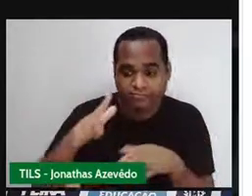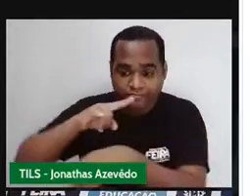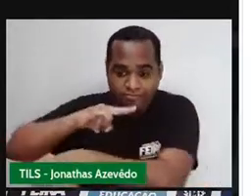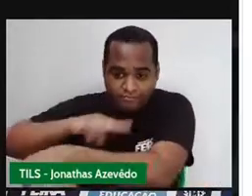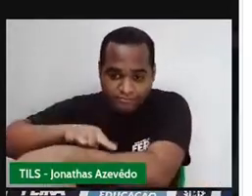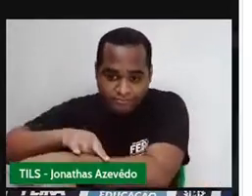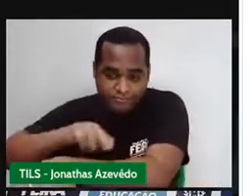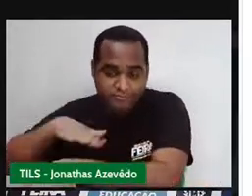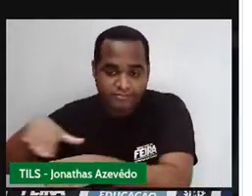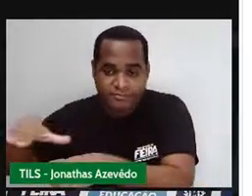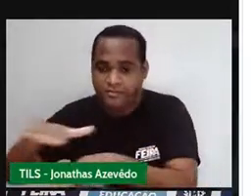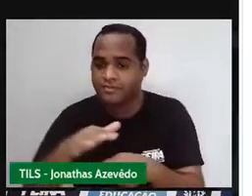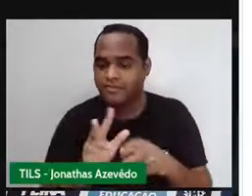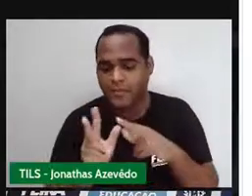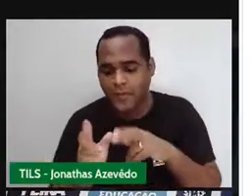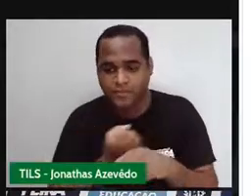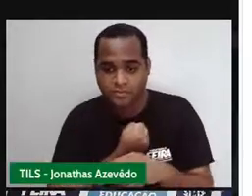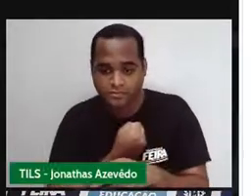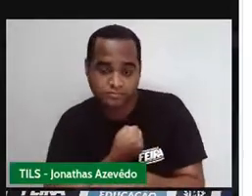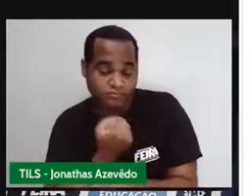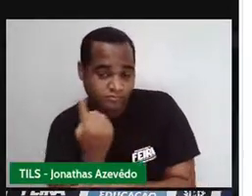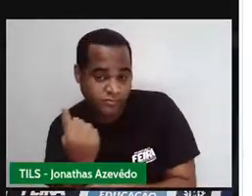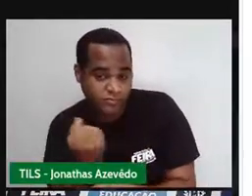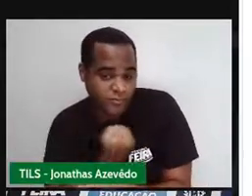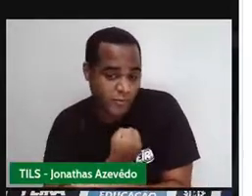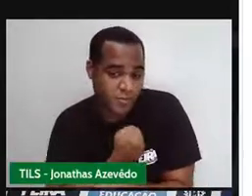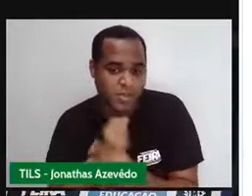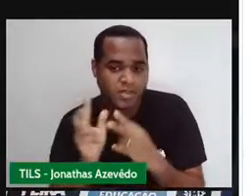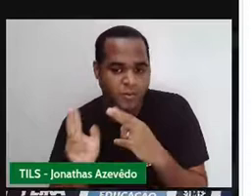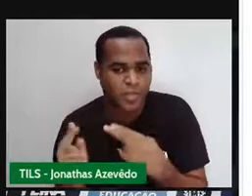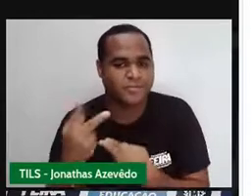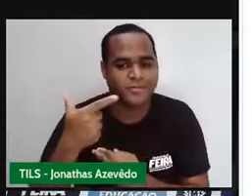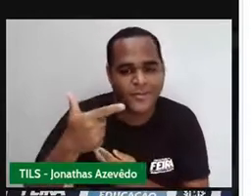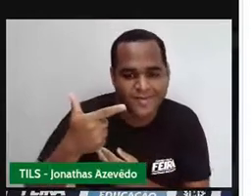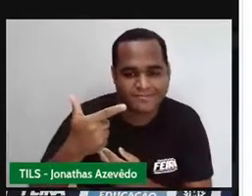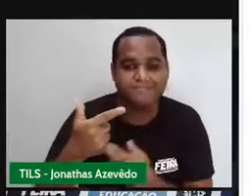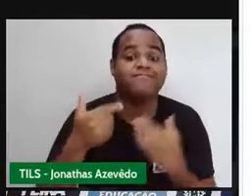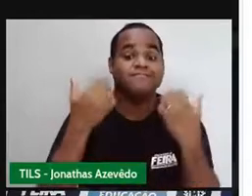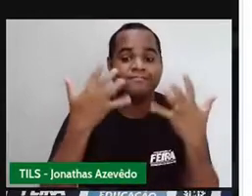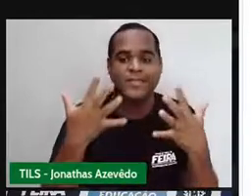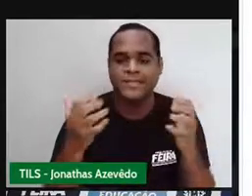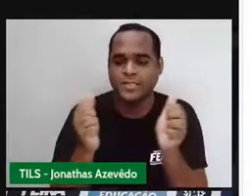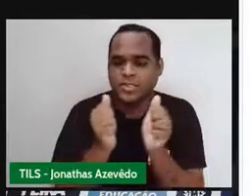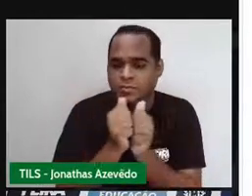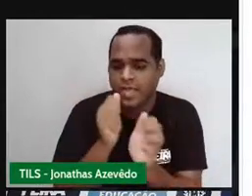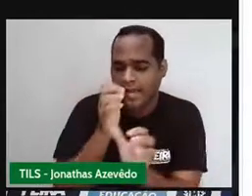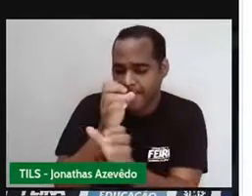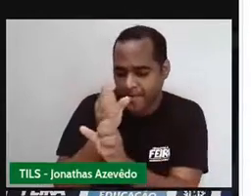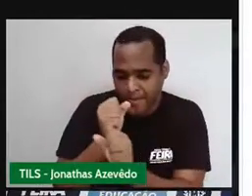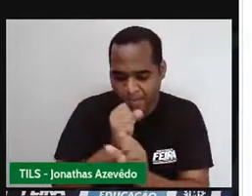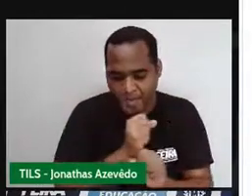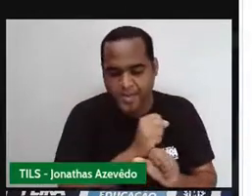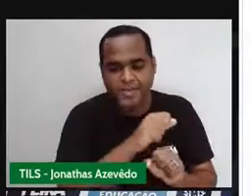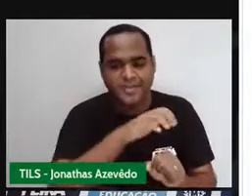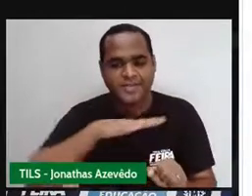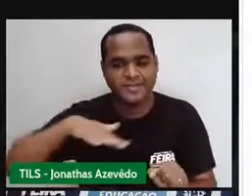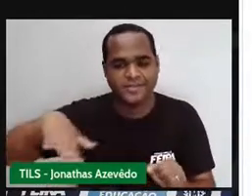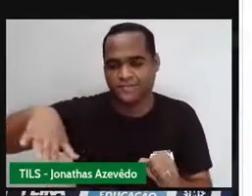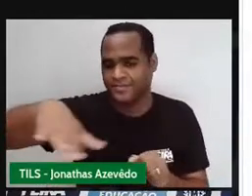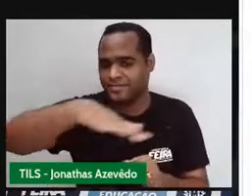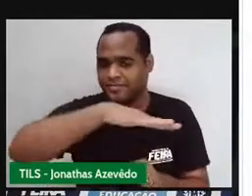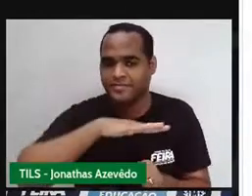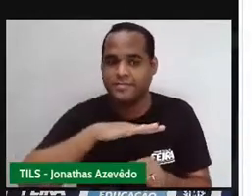a área do quarto um a área da do quarto dois e juntar todas essas áreas